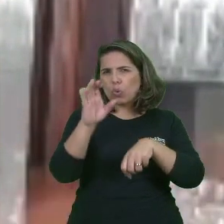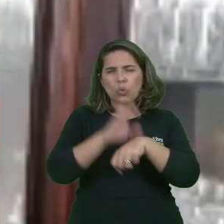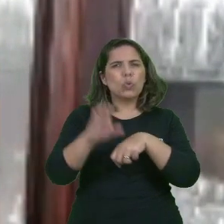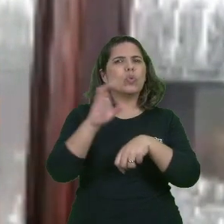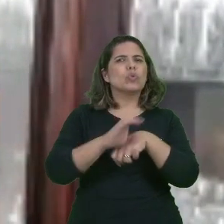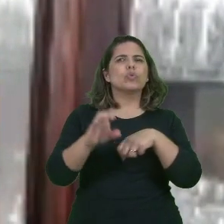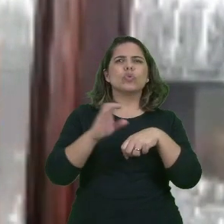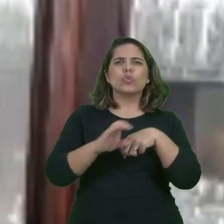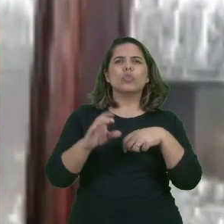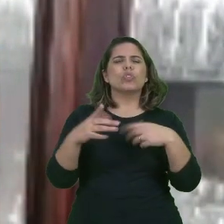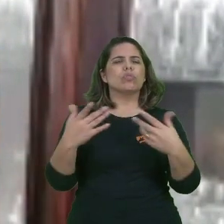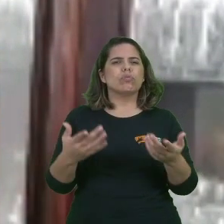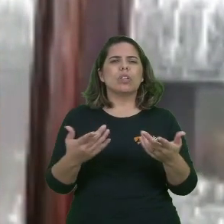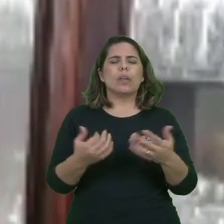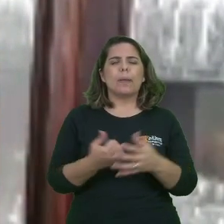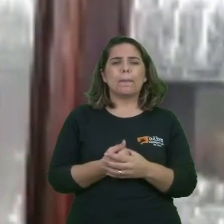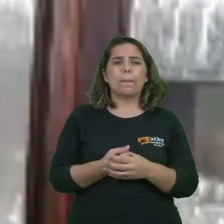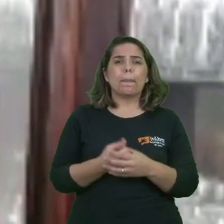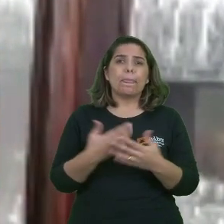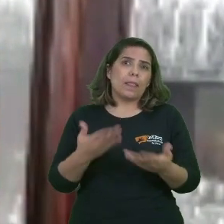de esfinge